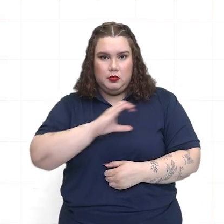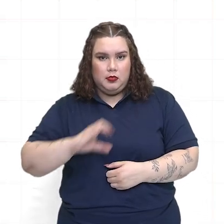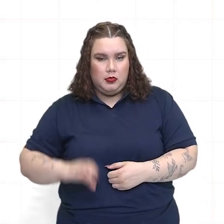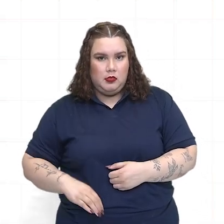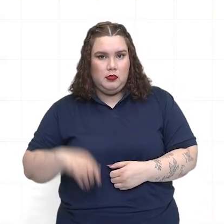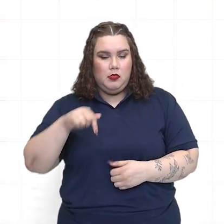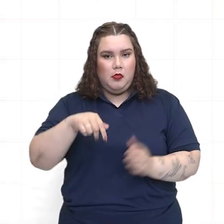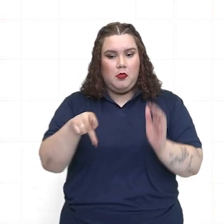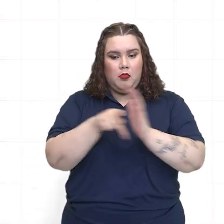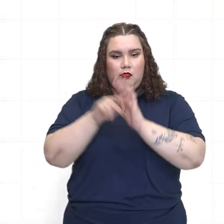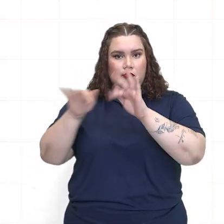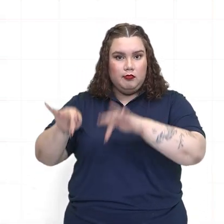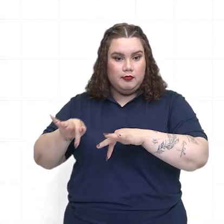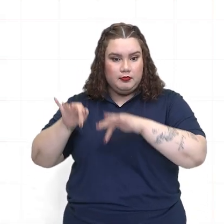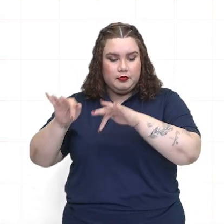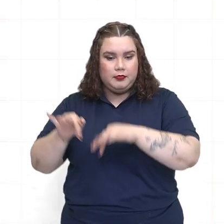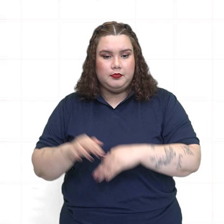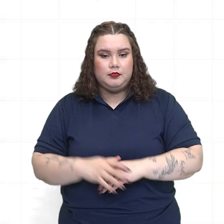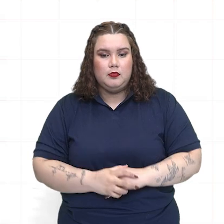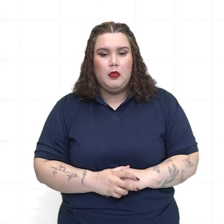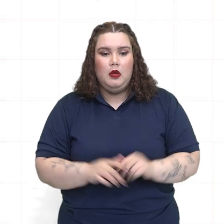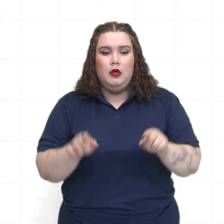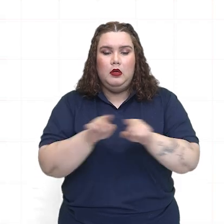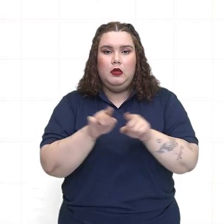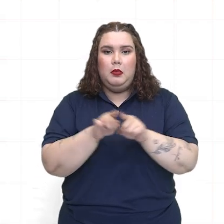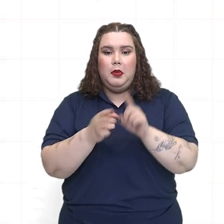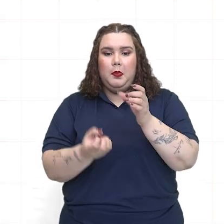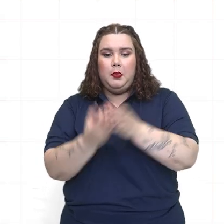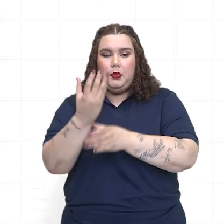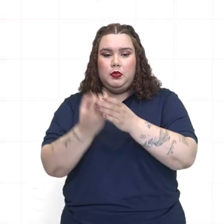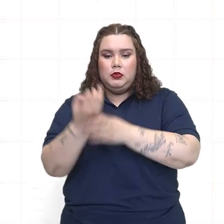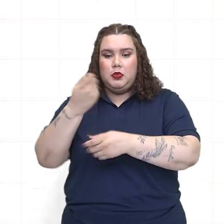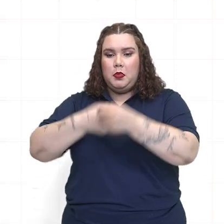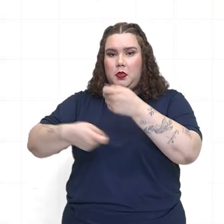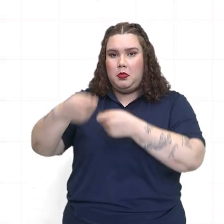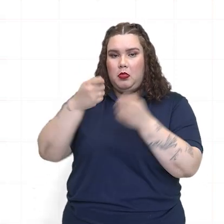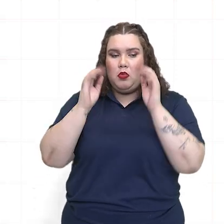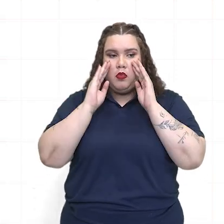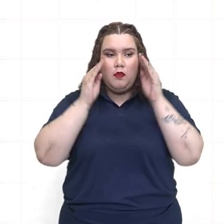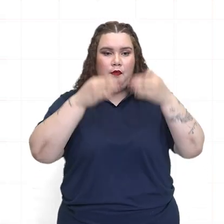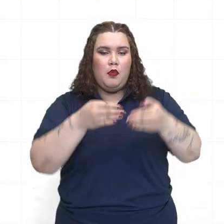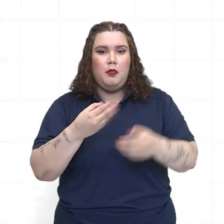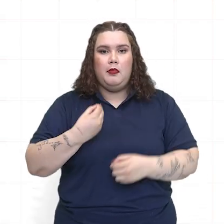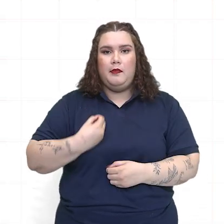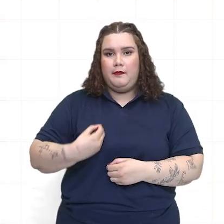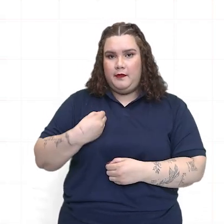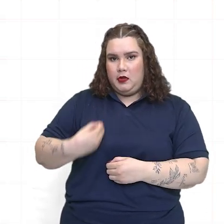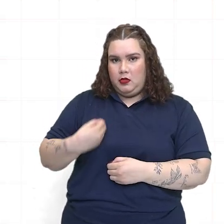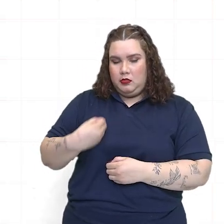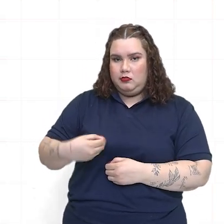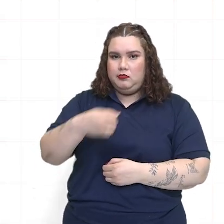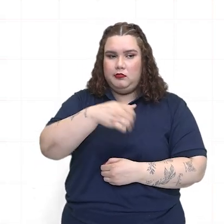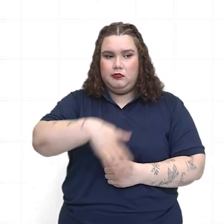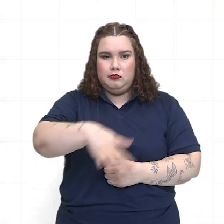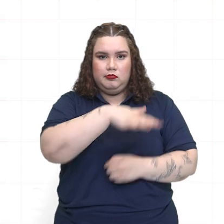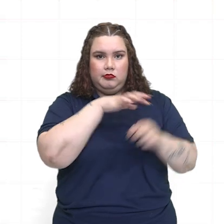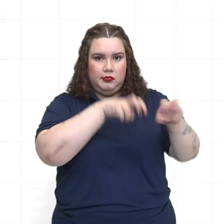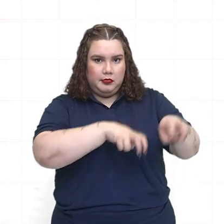cristianismo dentro do feudalismo, e a produção econômica voltada para